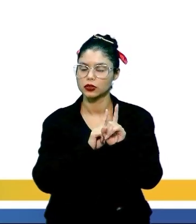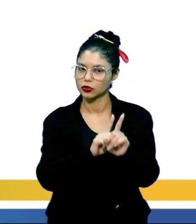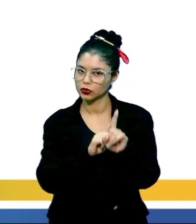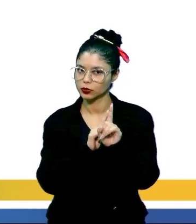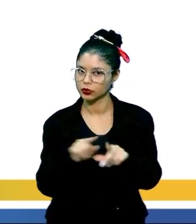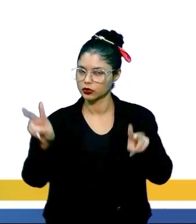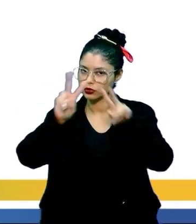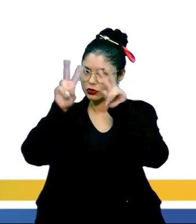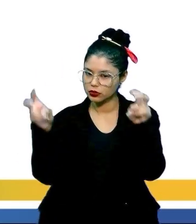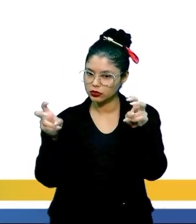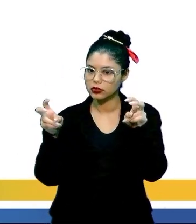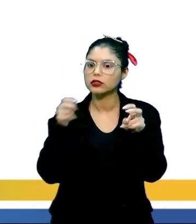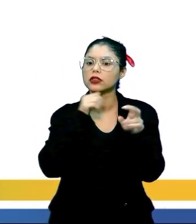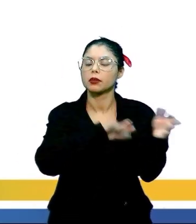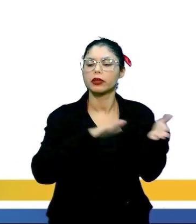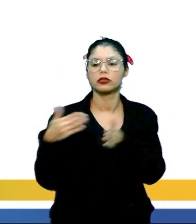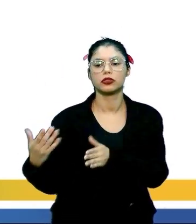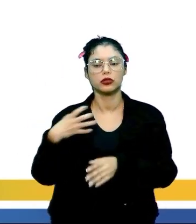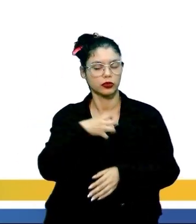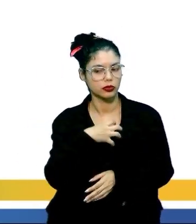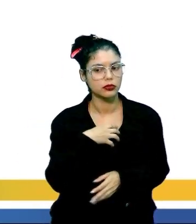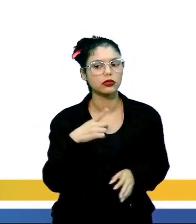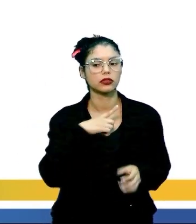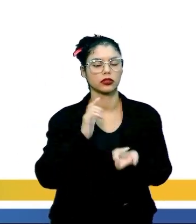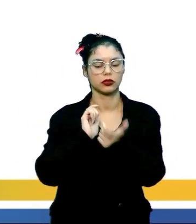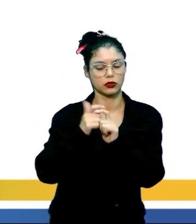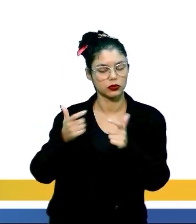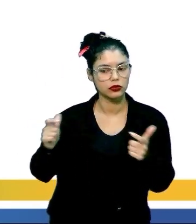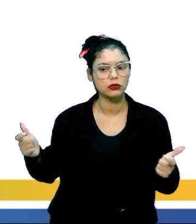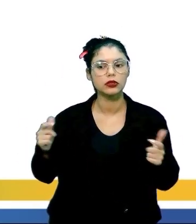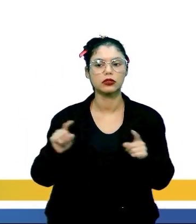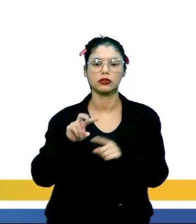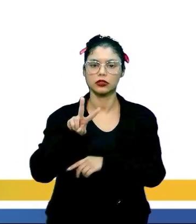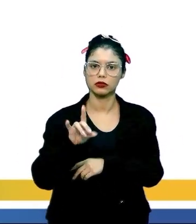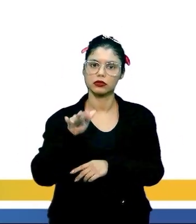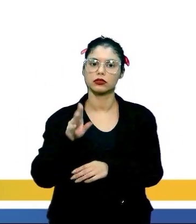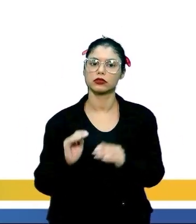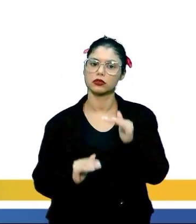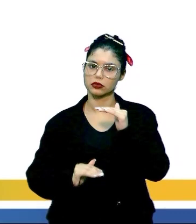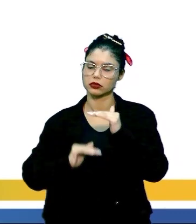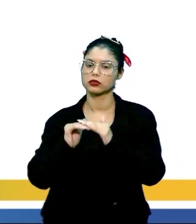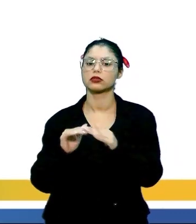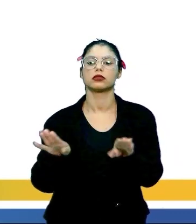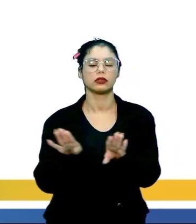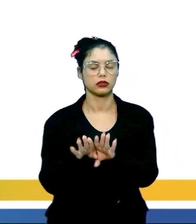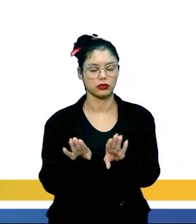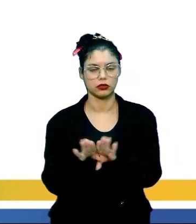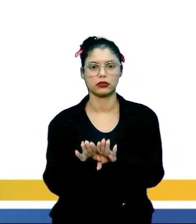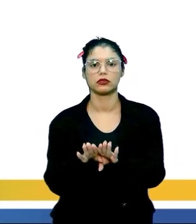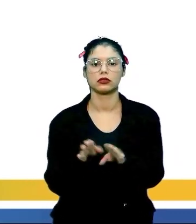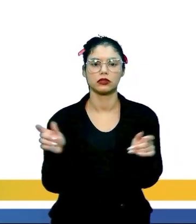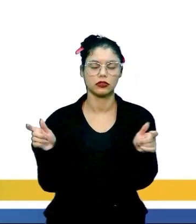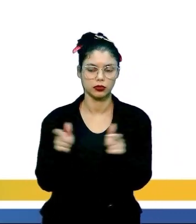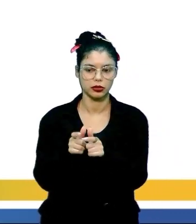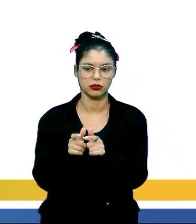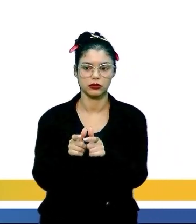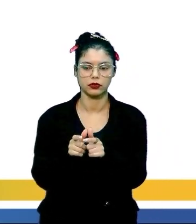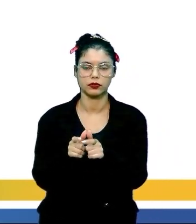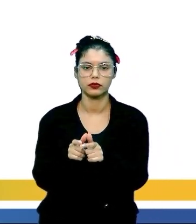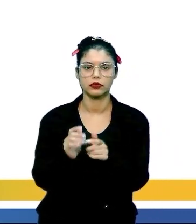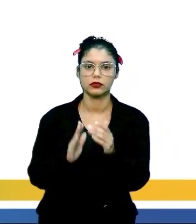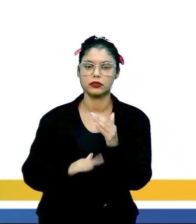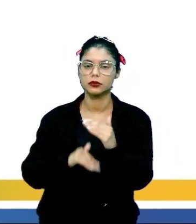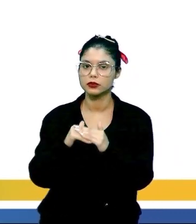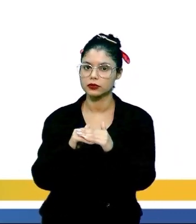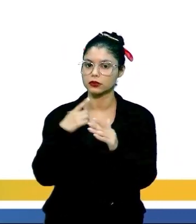acompanha a teoria. A partir do momento em que há um aumento de volume, a pressão automaticamente tem que diminuir. Então, a